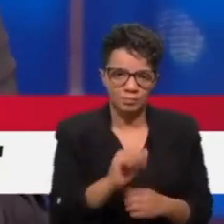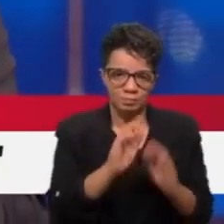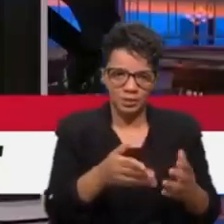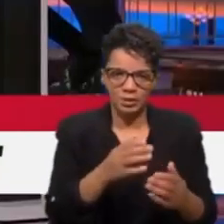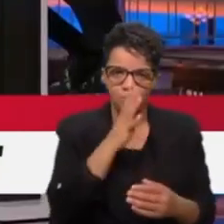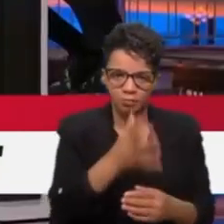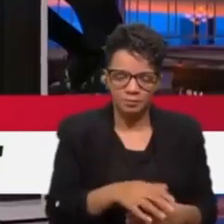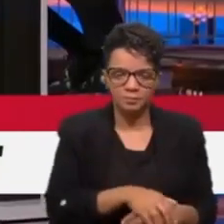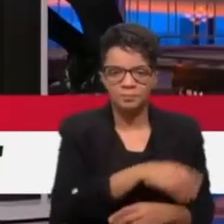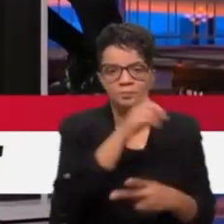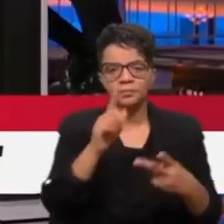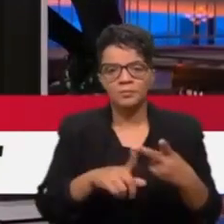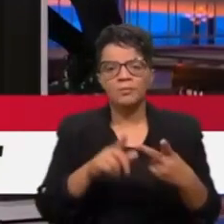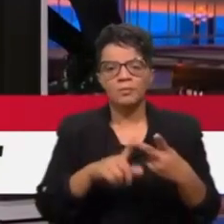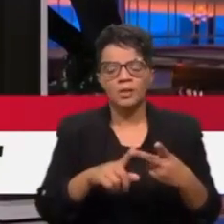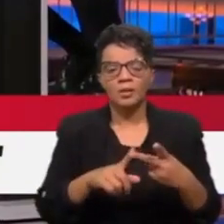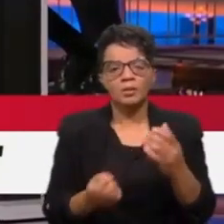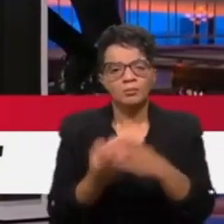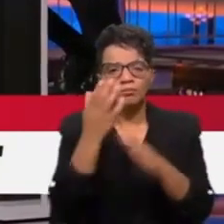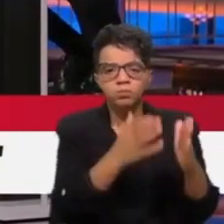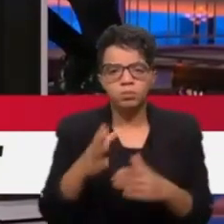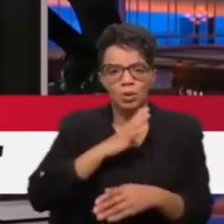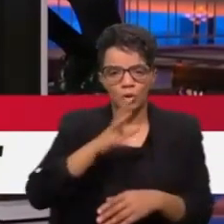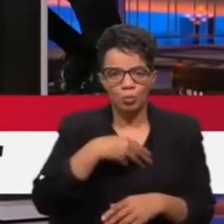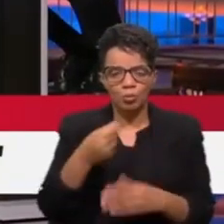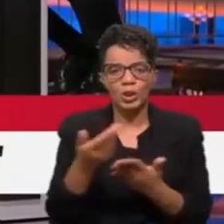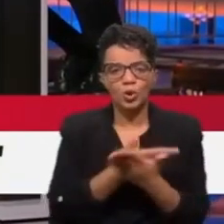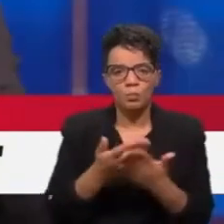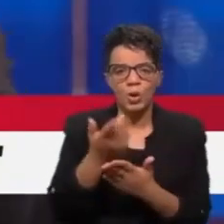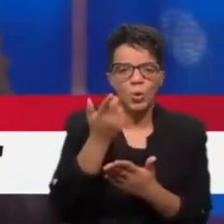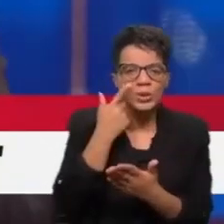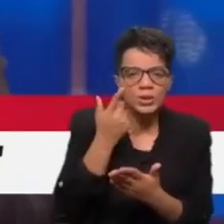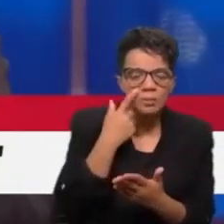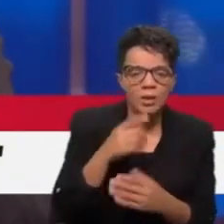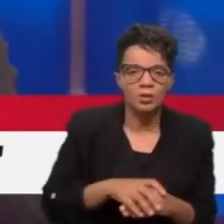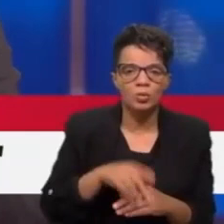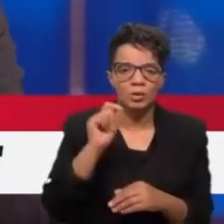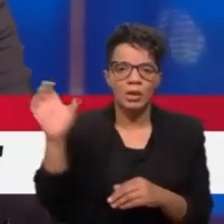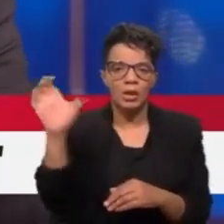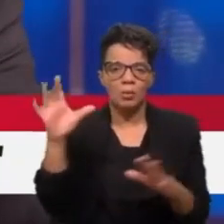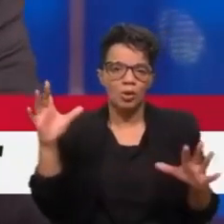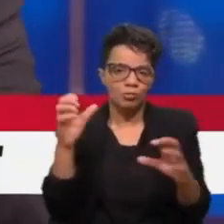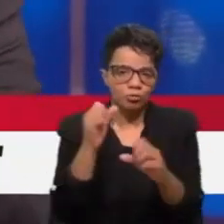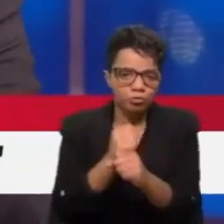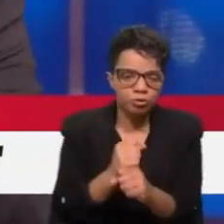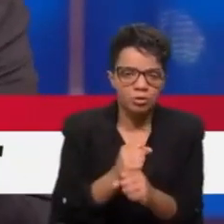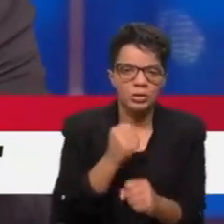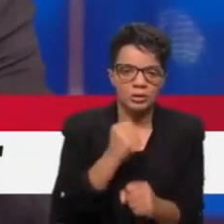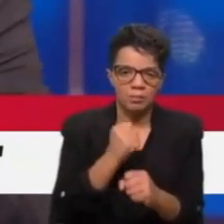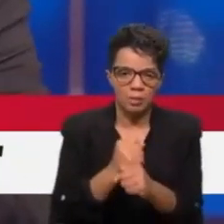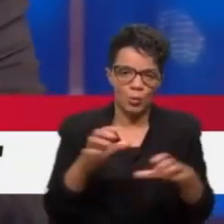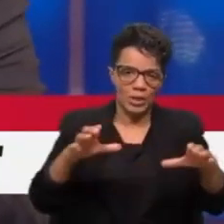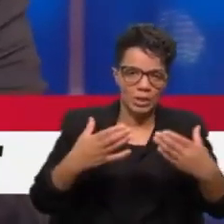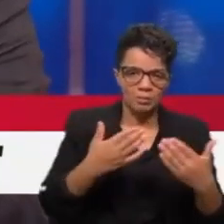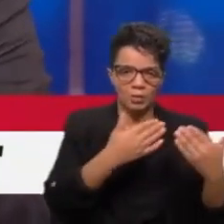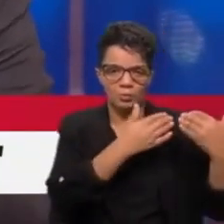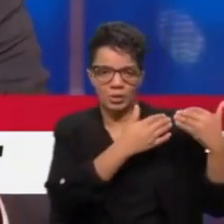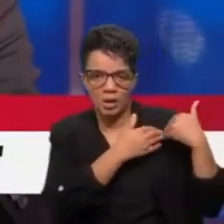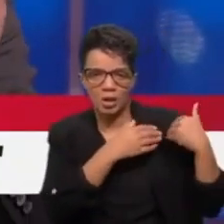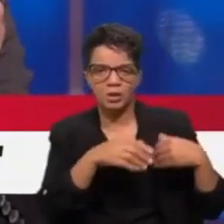importar os meios mais avançados de produção que há no resto do mundo que sãoos da economia do conhecimento e da descarbonização mais trabalho em equipa mais